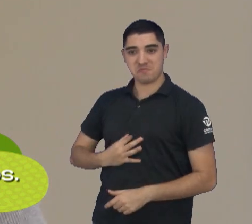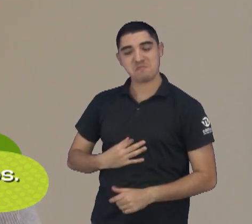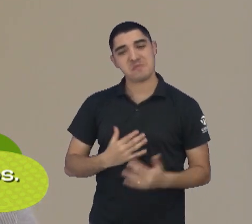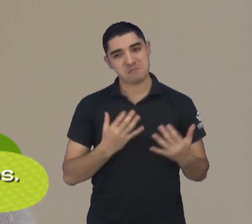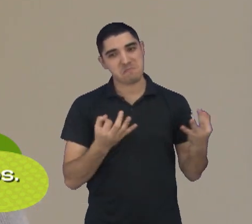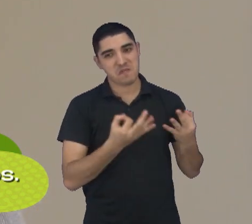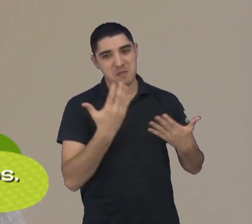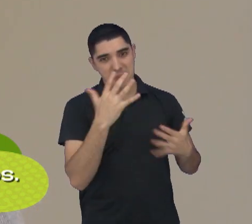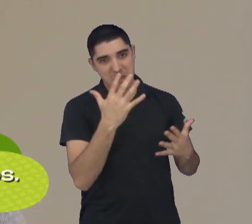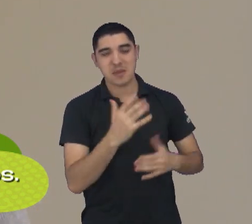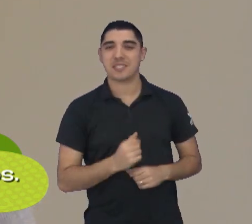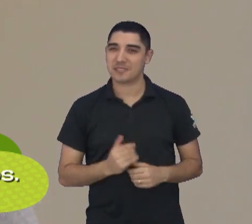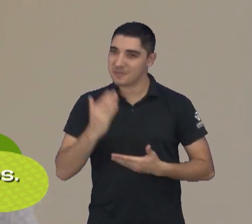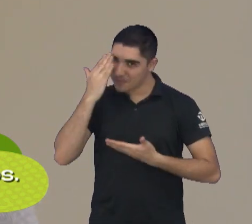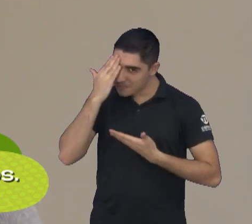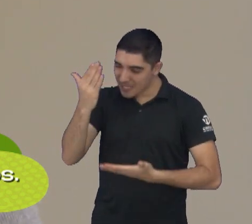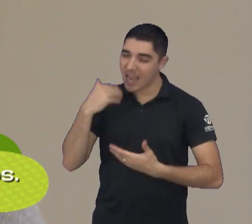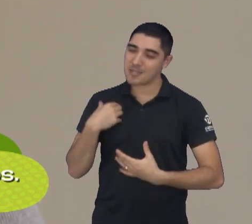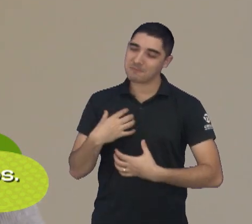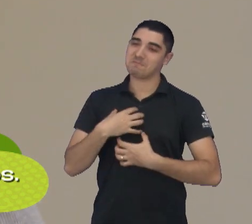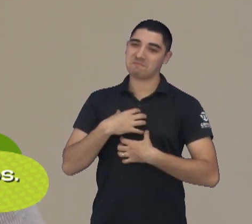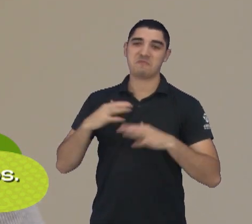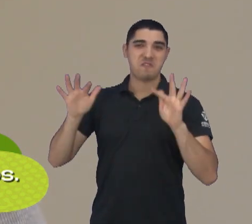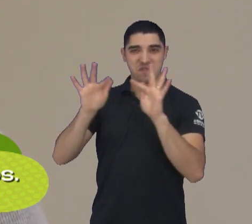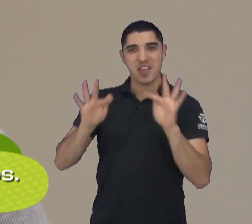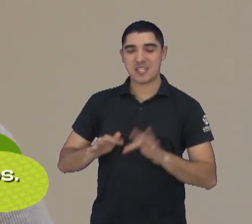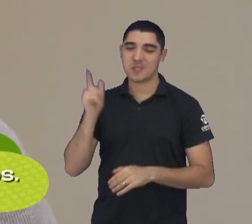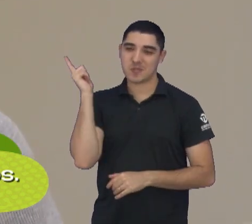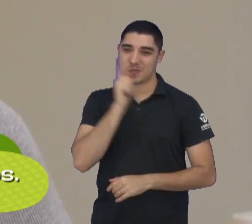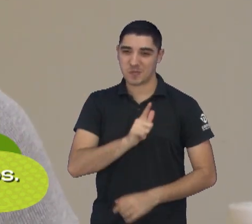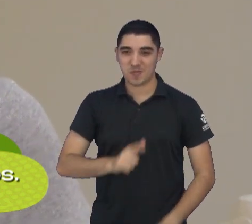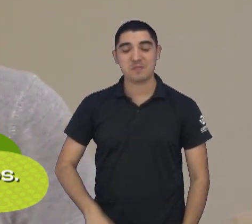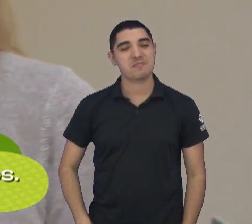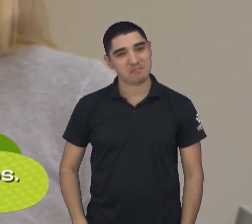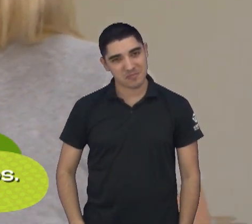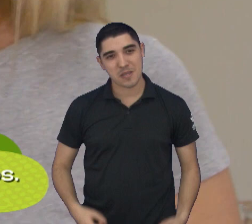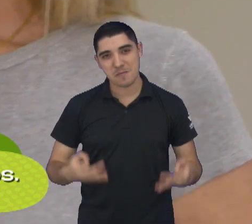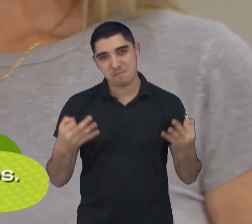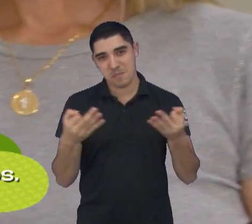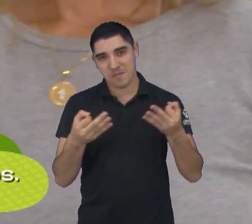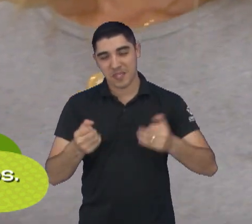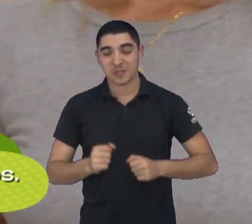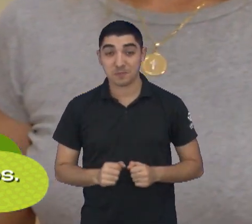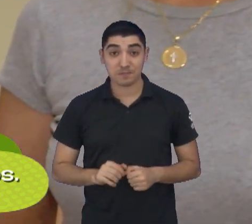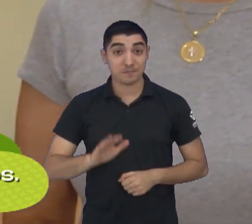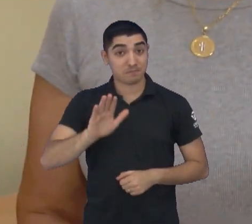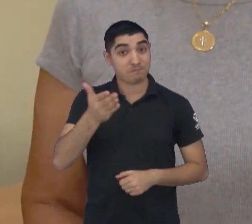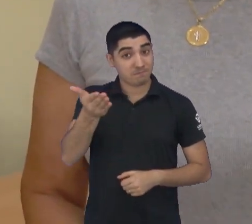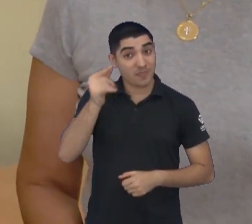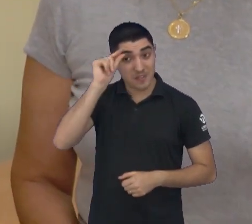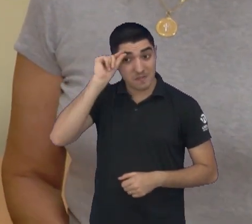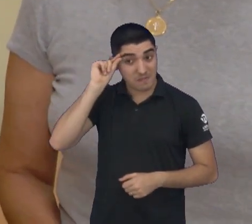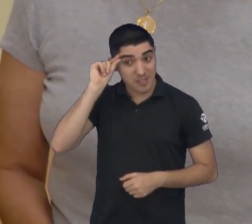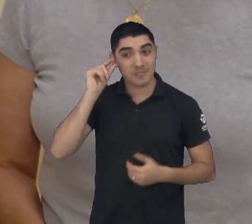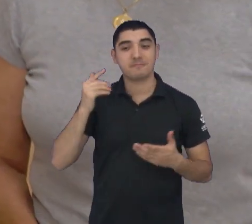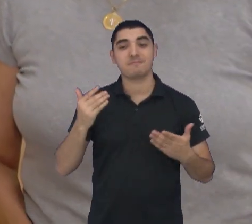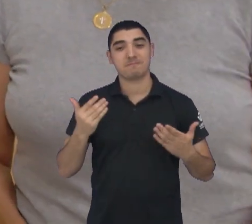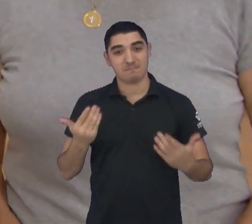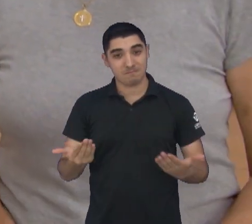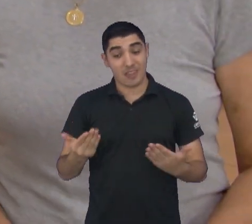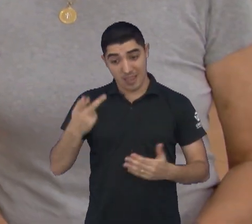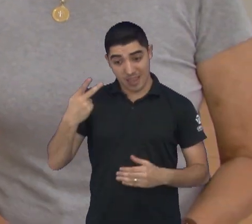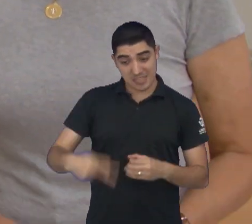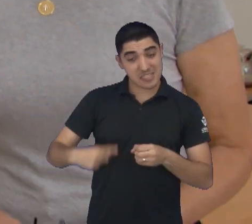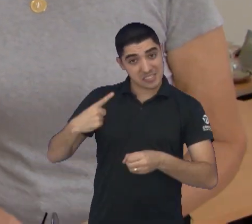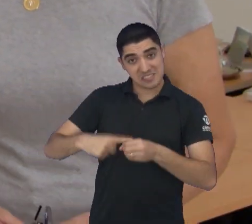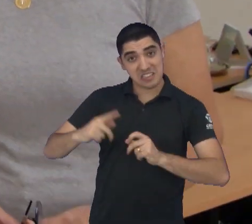parabéns. Muito obrigada, muito feliz pela conquista. Perfeito. Vieira, então, a cidade de